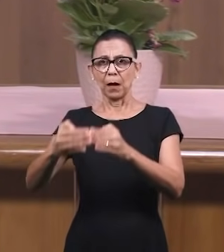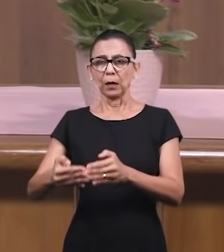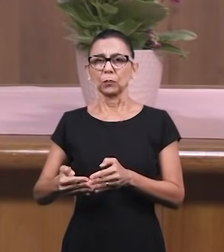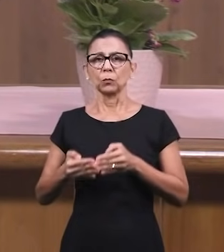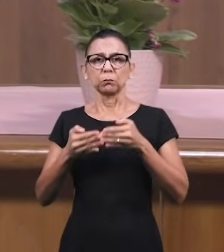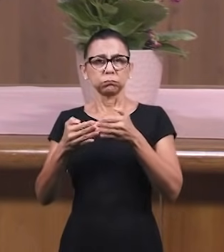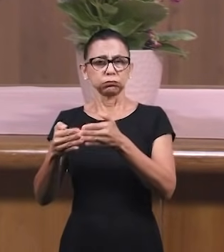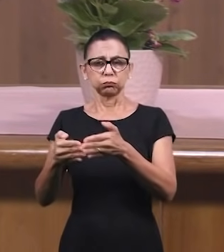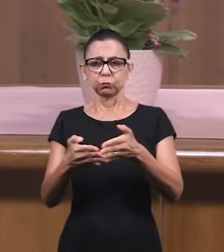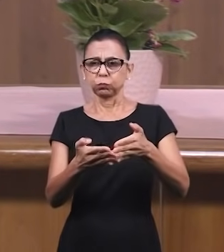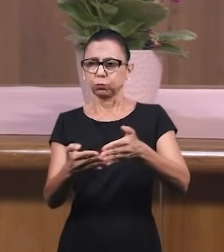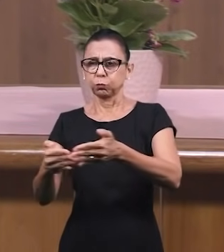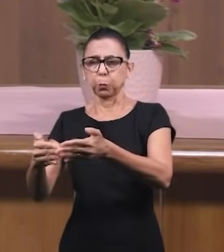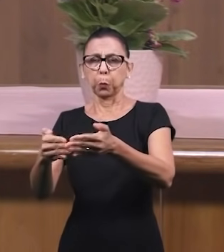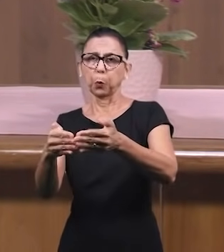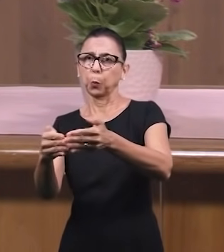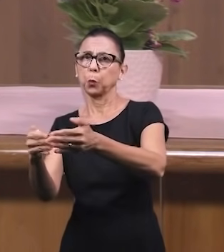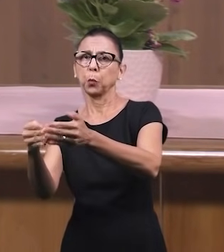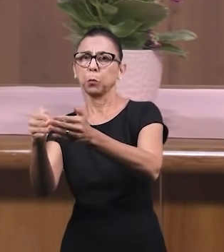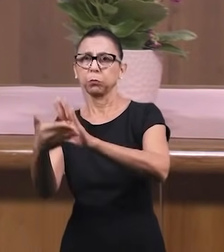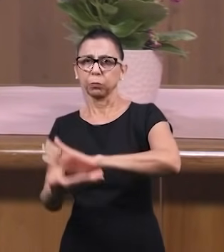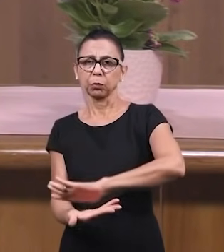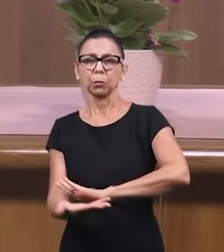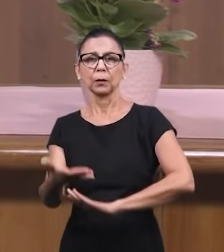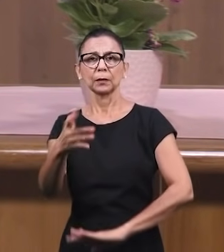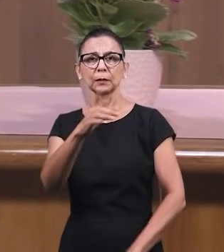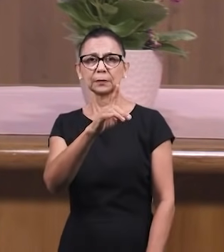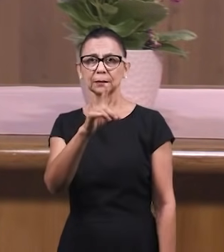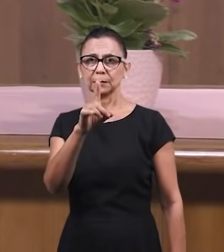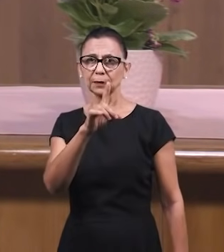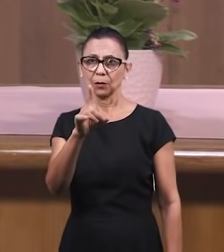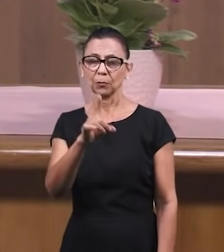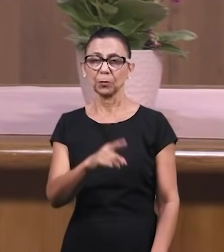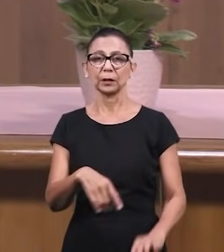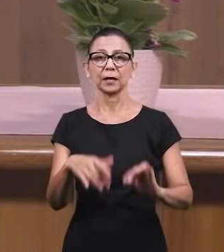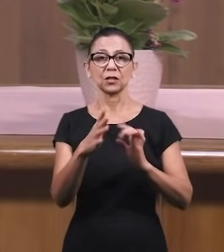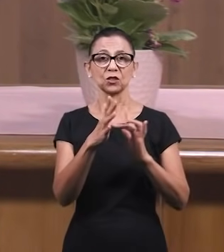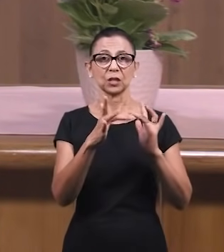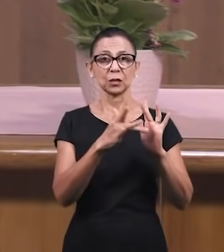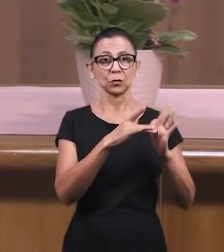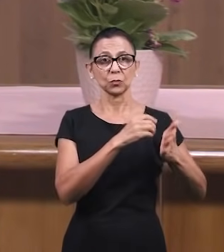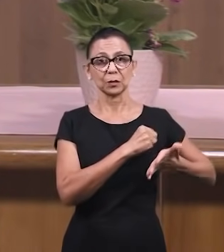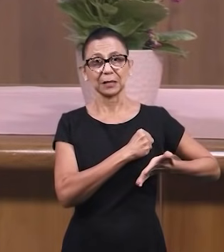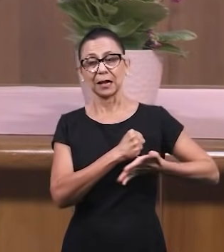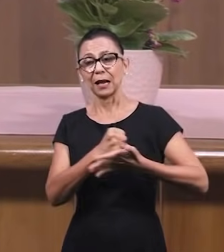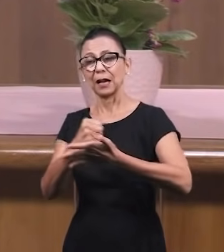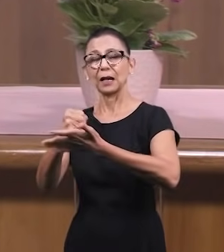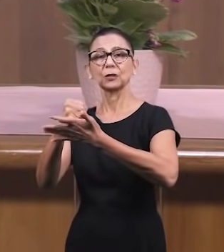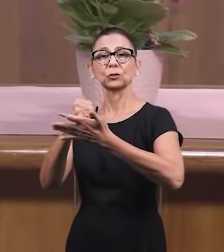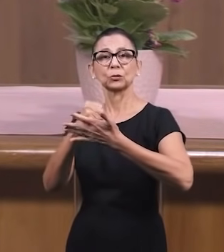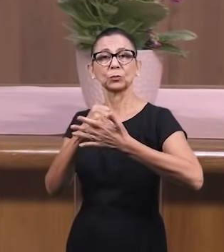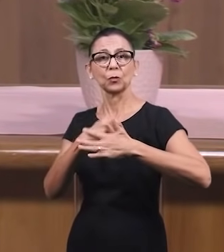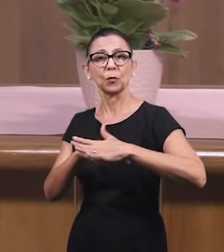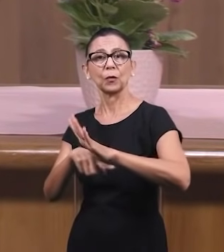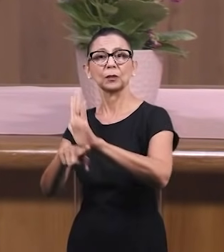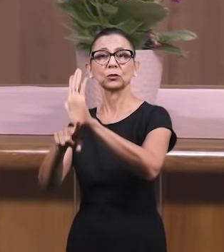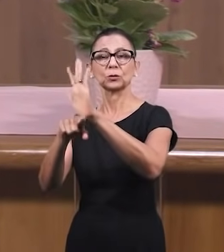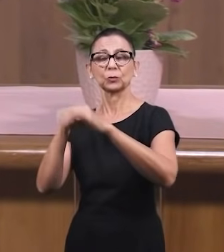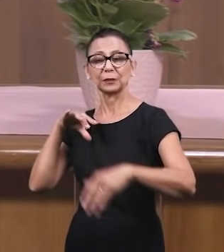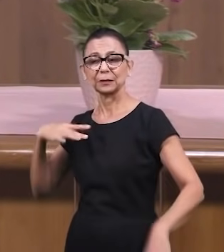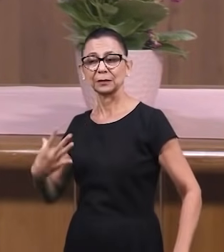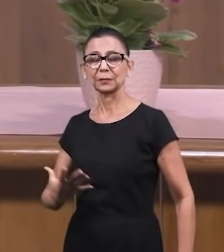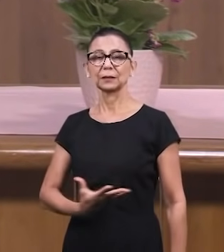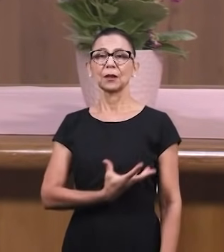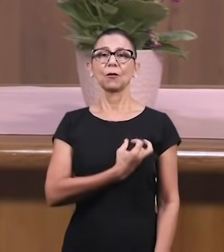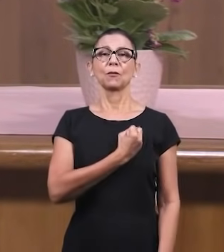de Pedro. Jesus estava tão perto de Pedro que estendeu-lhe a mão. Estendeu-lhe a mão e salvou